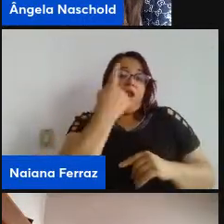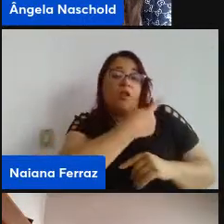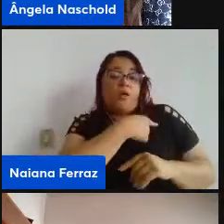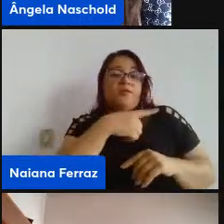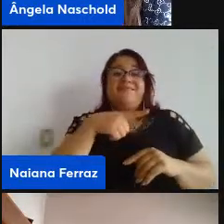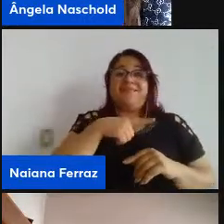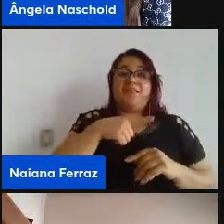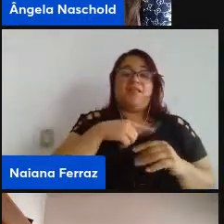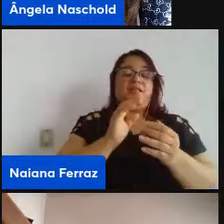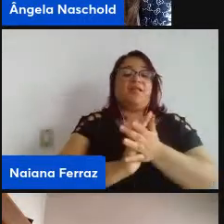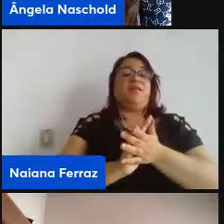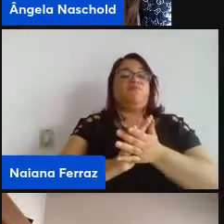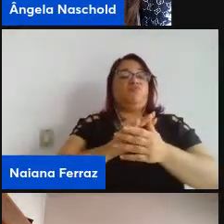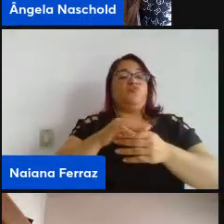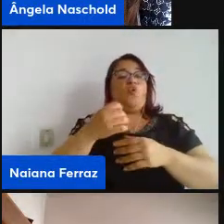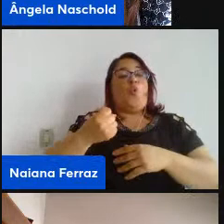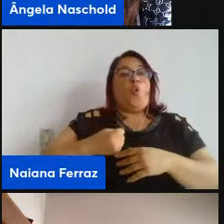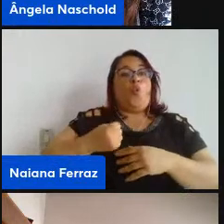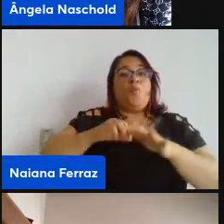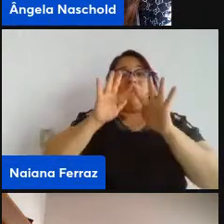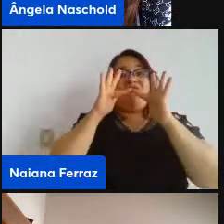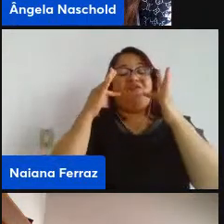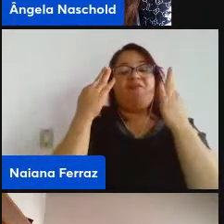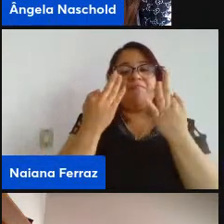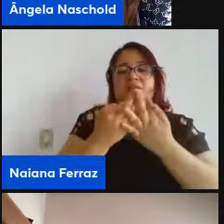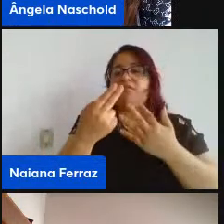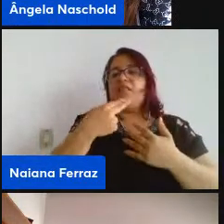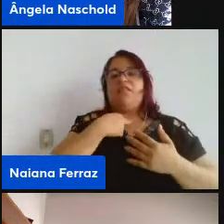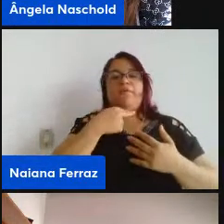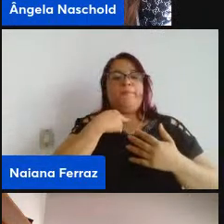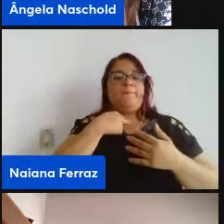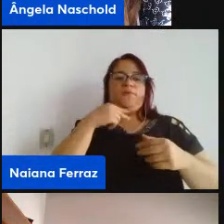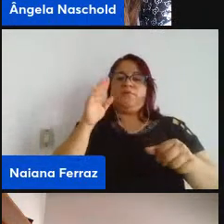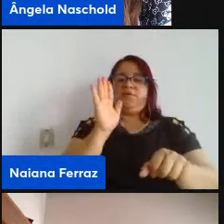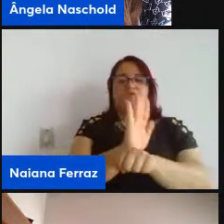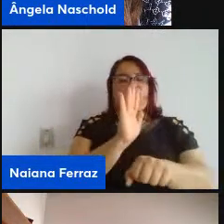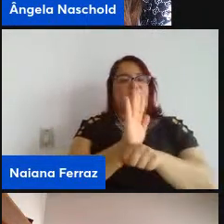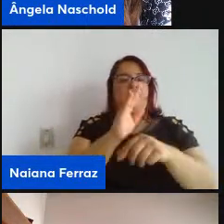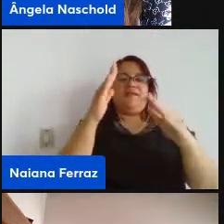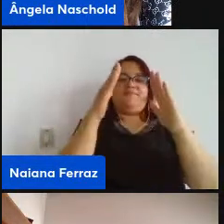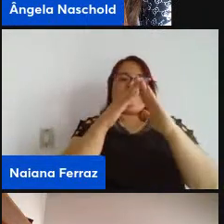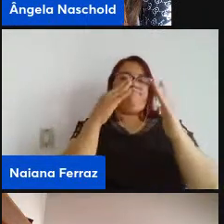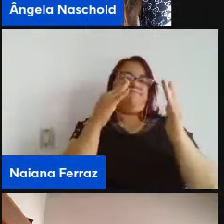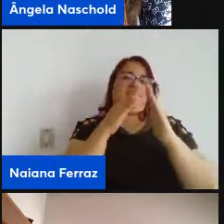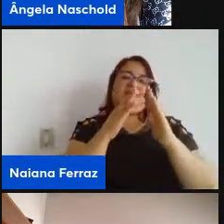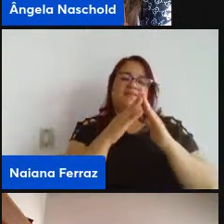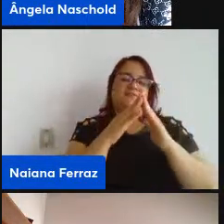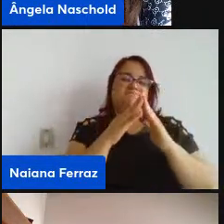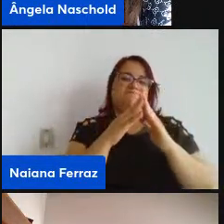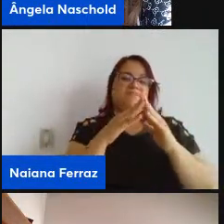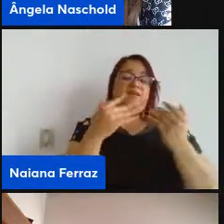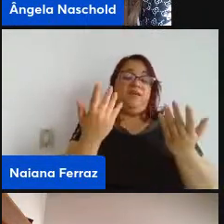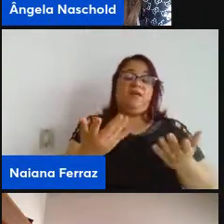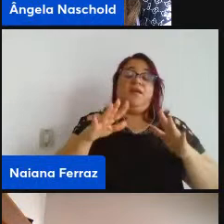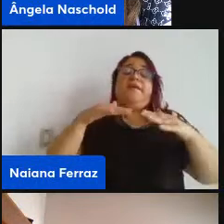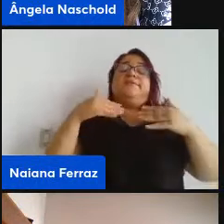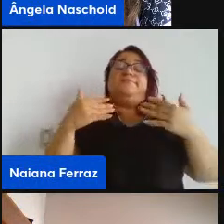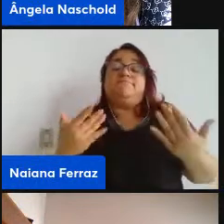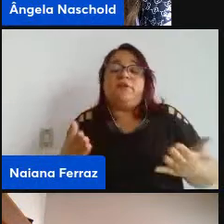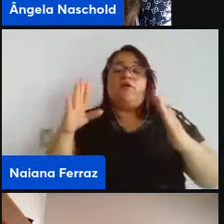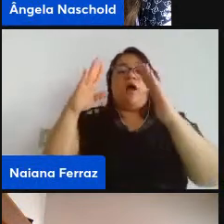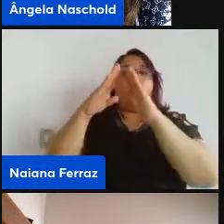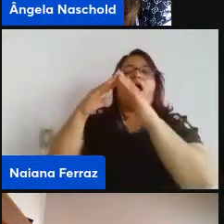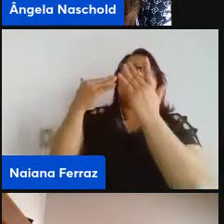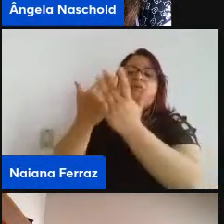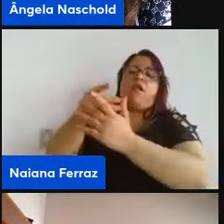muito elevado de famílias que não podem ajudar em casa. Então, a escola é o polo